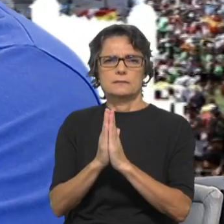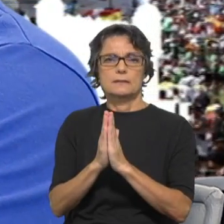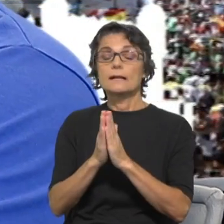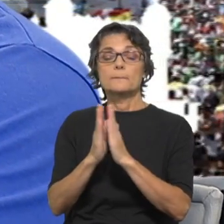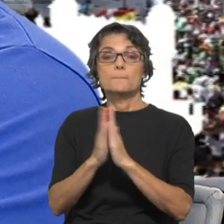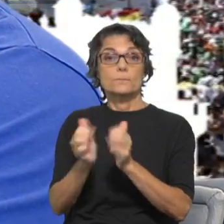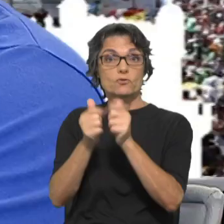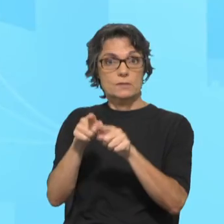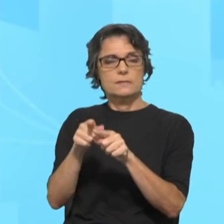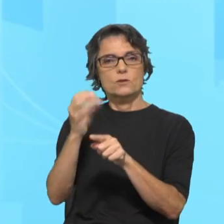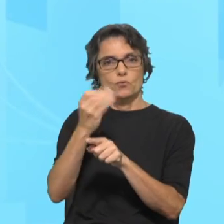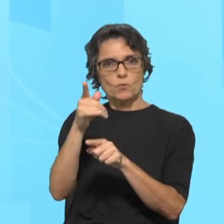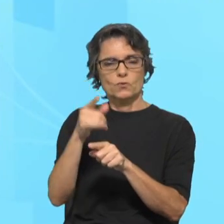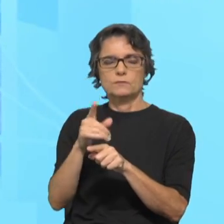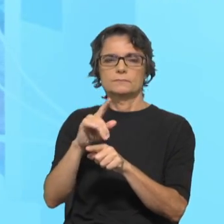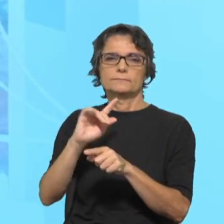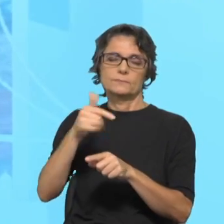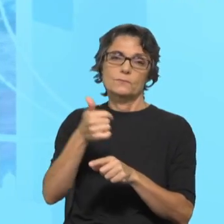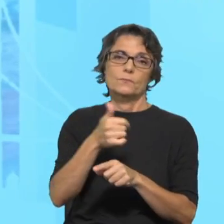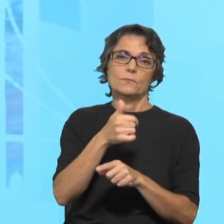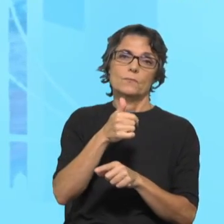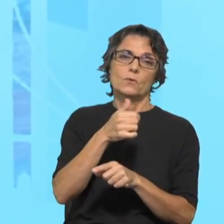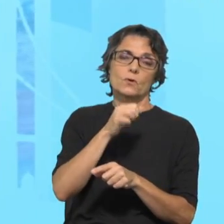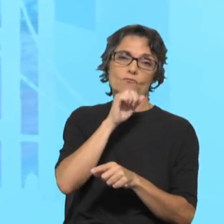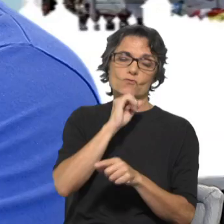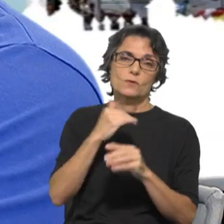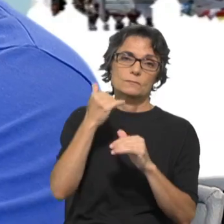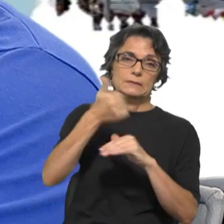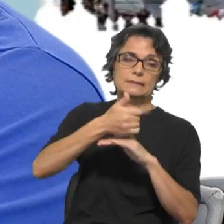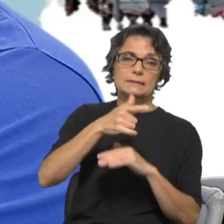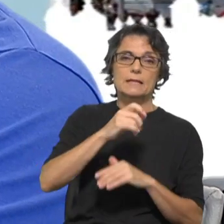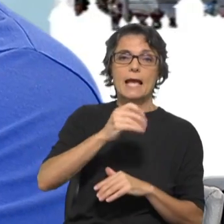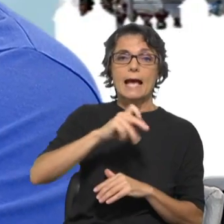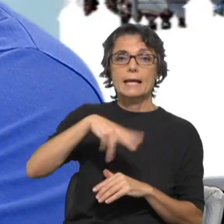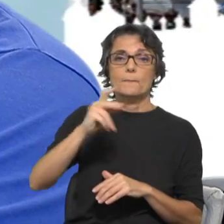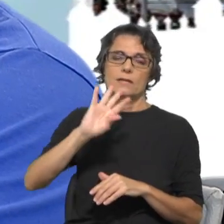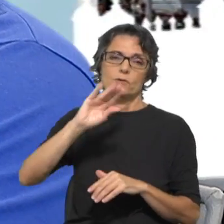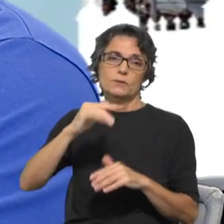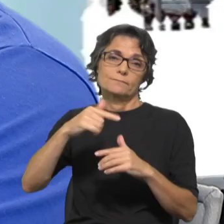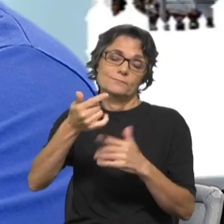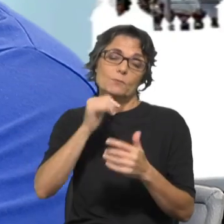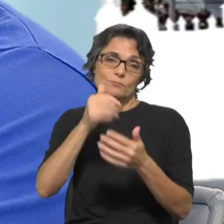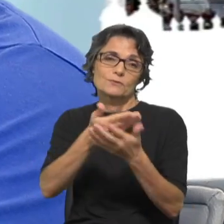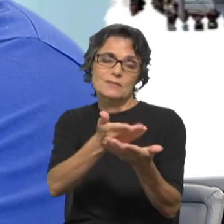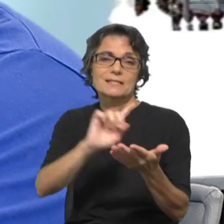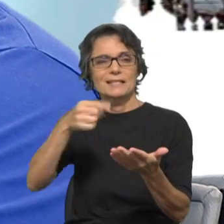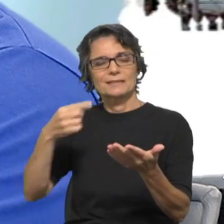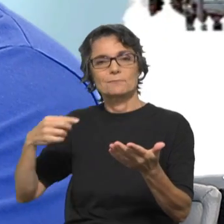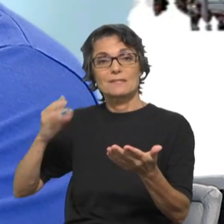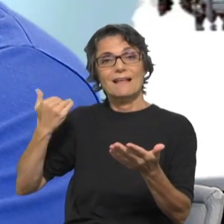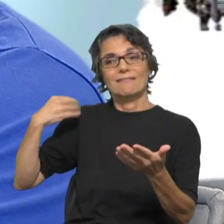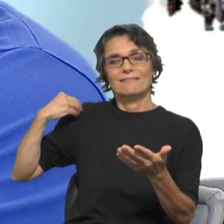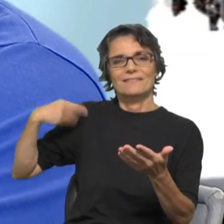já saudoso Bispo Dom Hermínio, já falecido, que me chamou e me nomeou para acompanhar o movimento dos